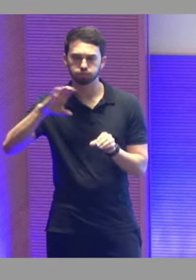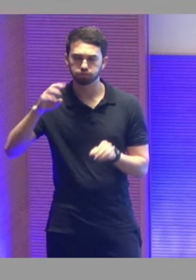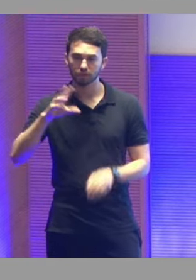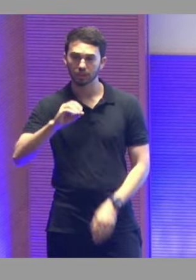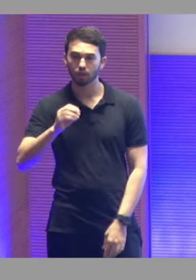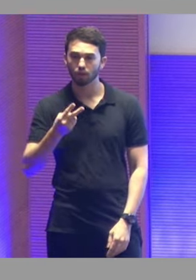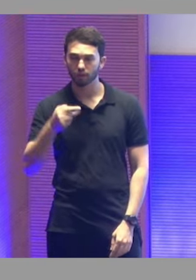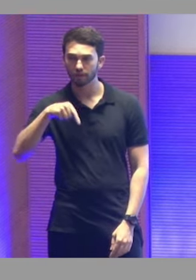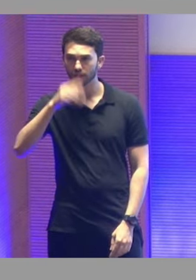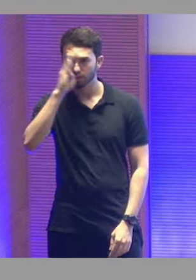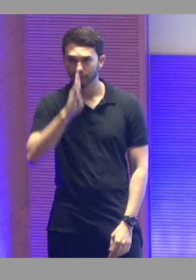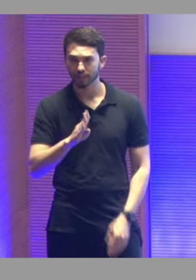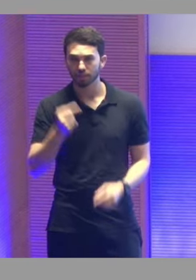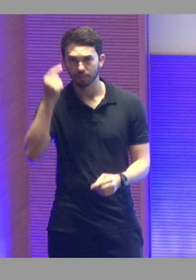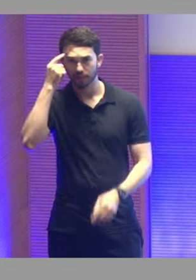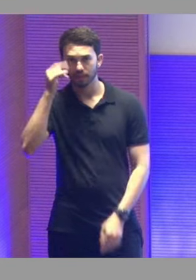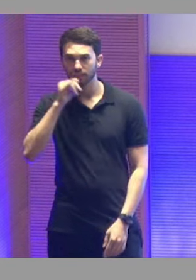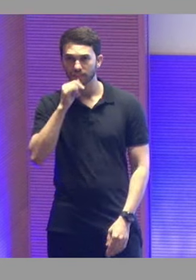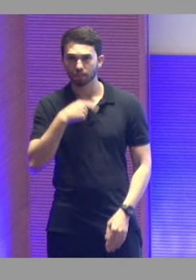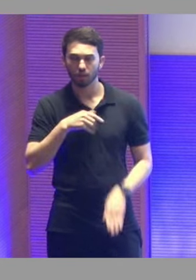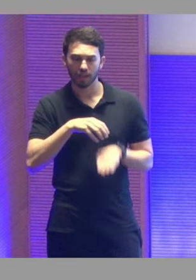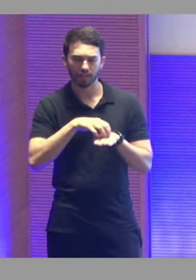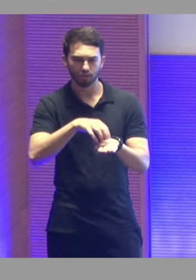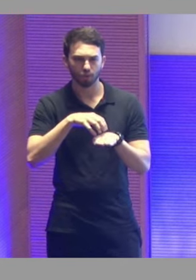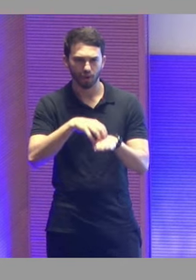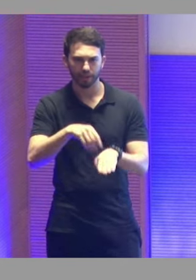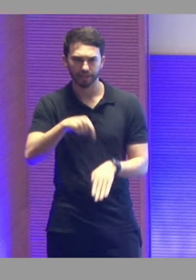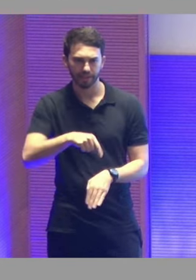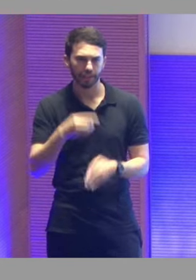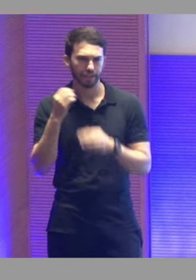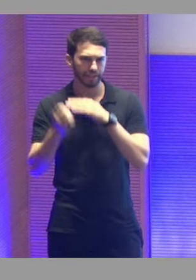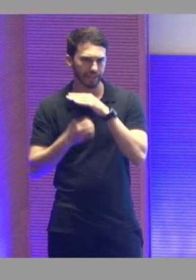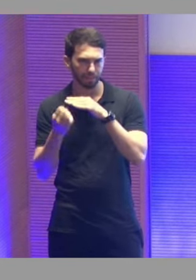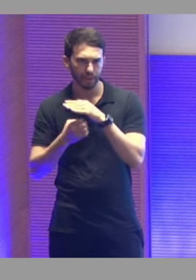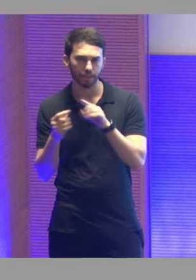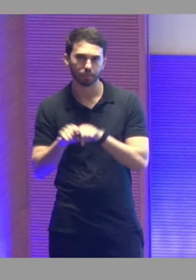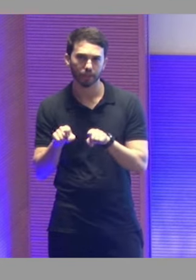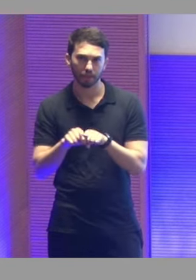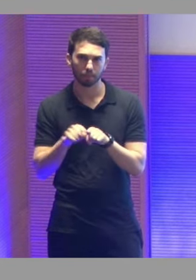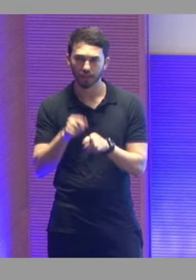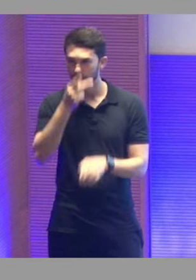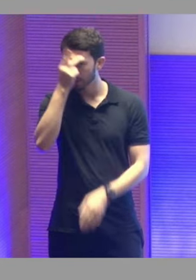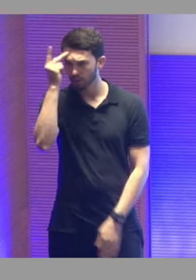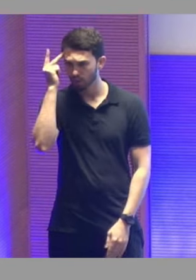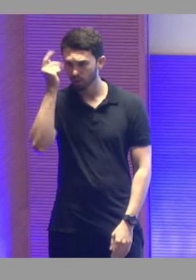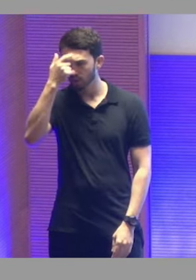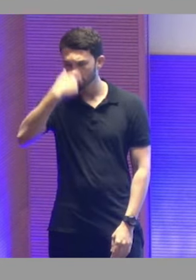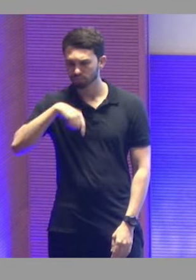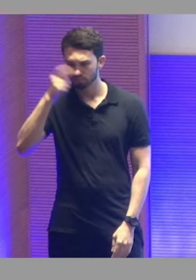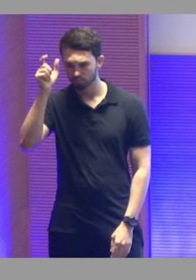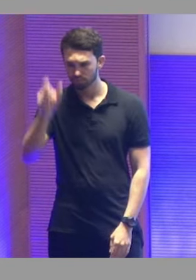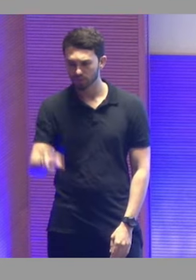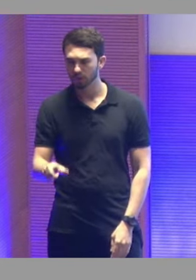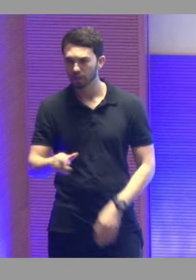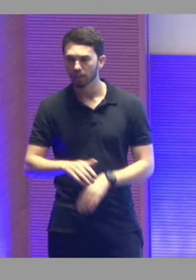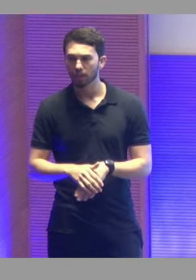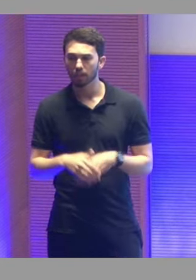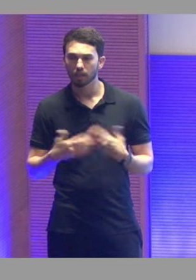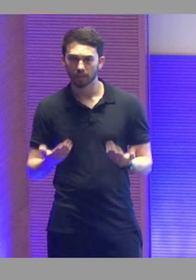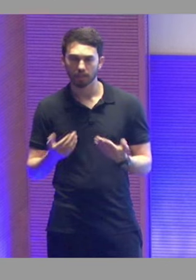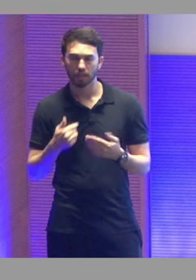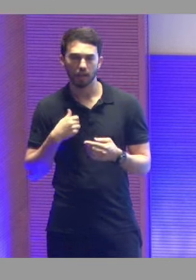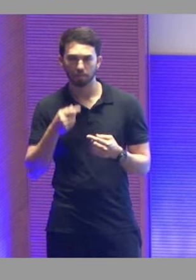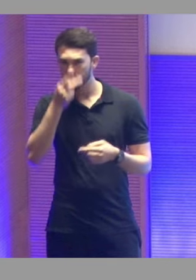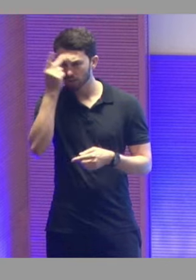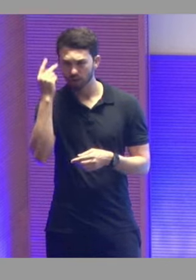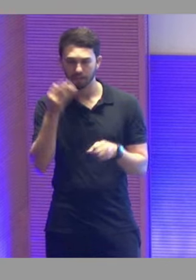gente pode pensar não só na Frota das organizações né das empresas Mas também de pessoas físicas de empresas que não fazem parte do programa que